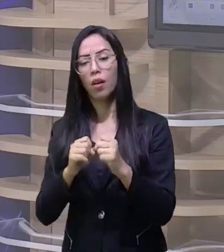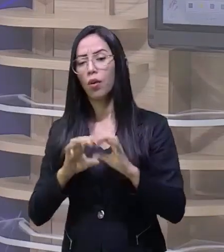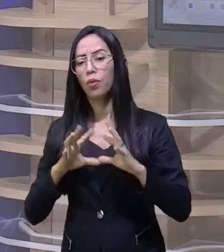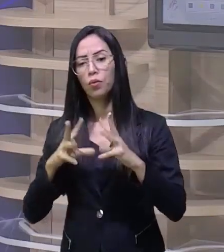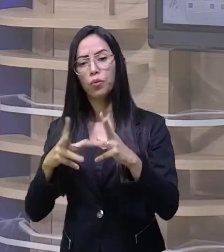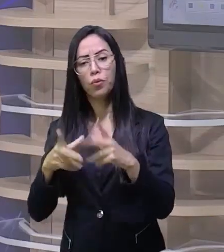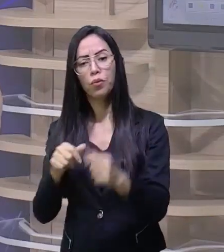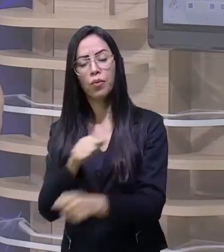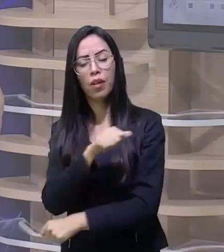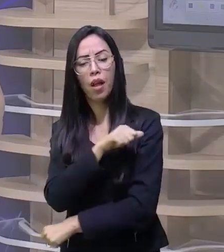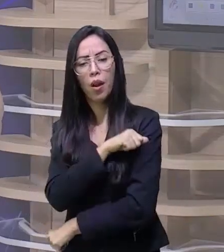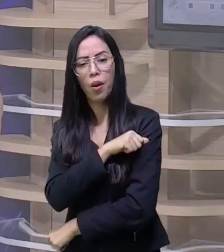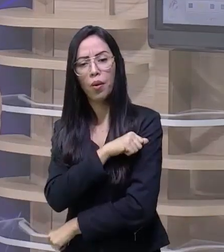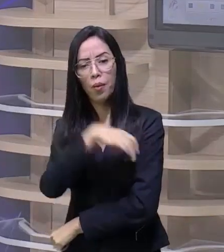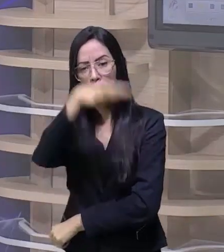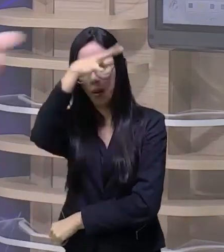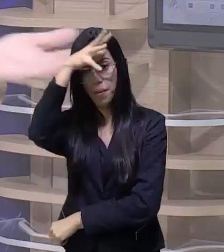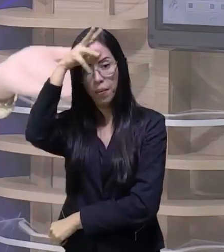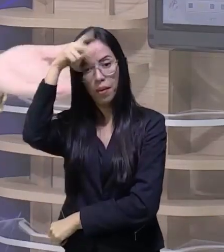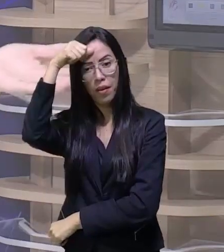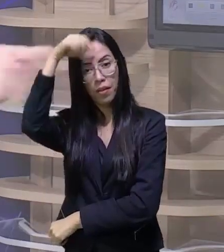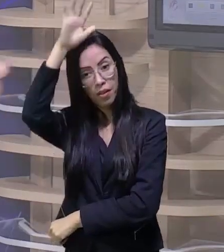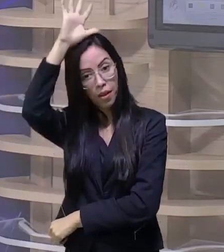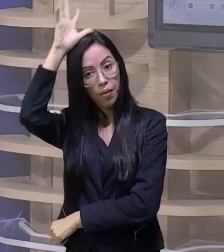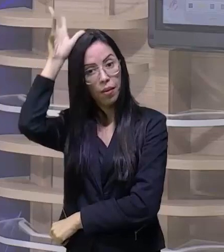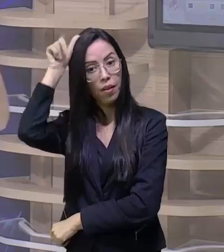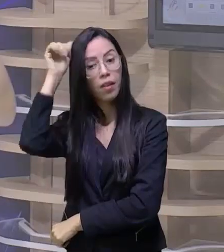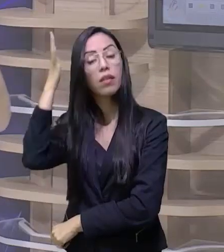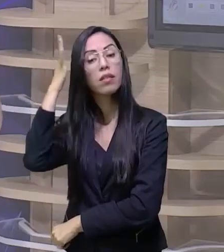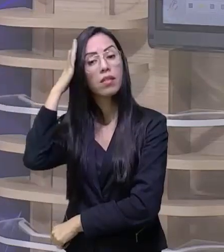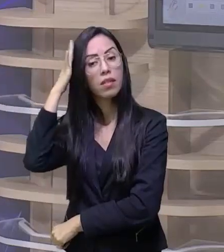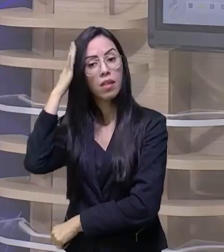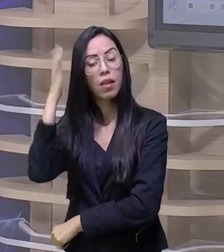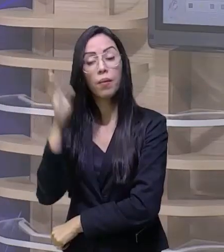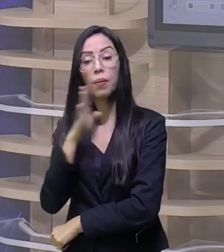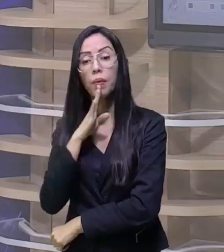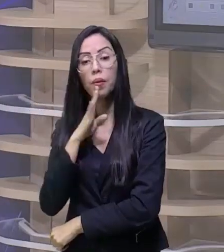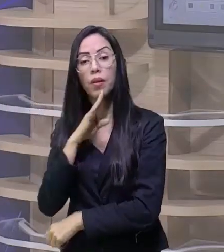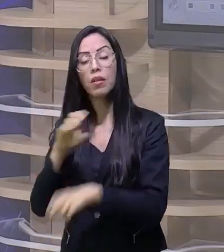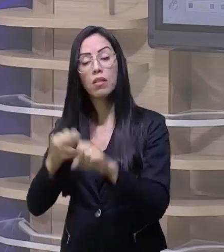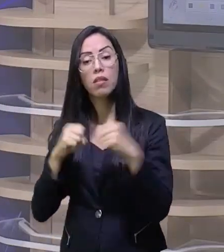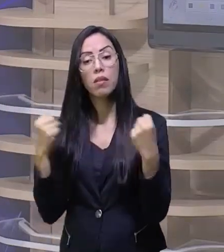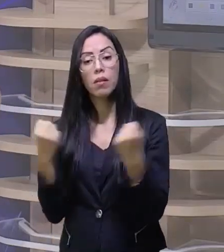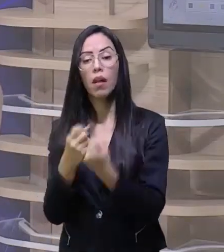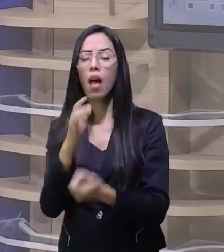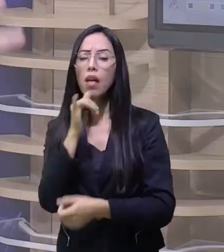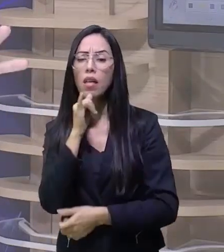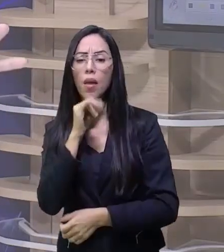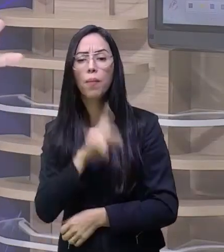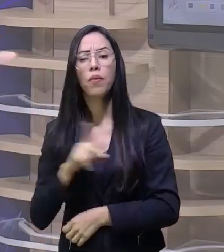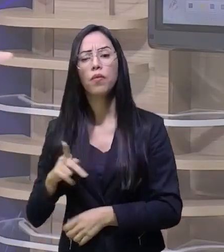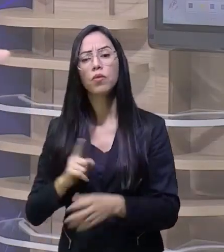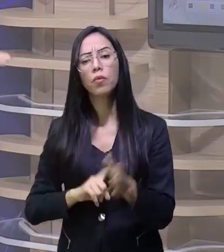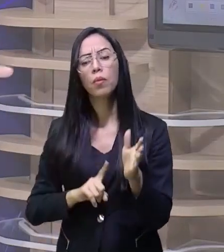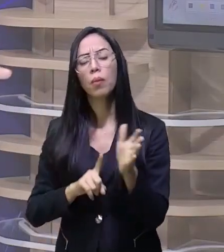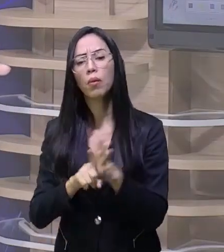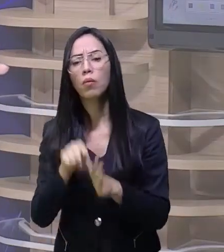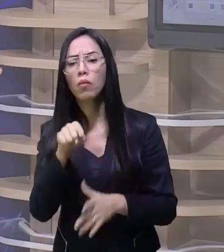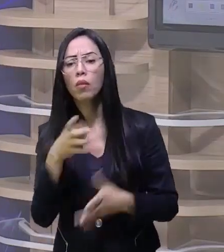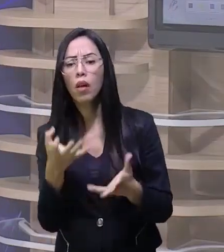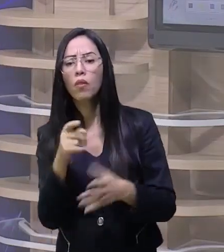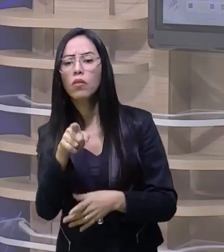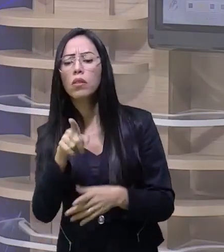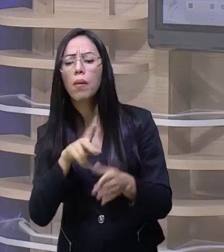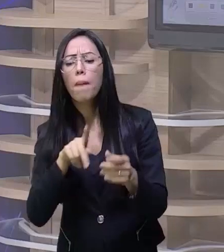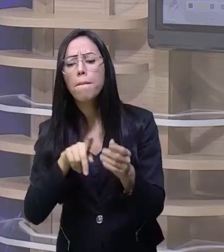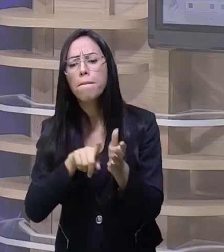do Amazonas, sabem o que é um seminário. Lembra que o professor fala assim, olha, eu quero que você pesquise um assunto X, correto?